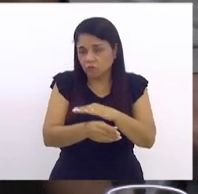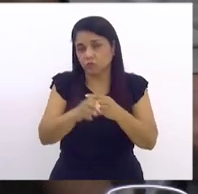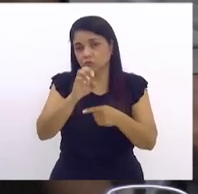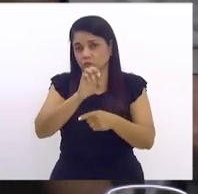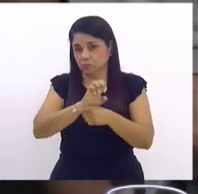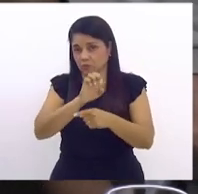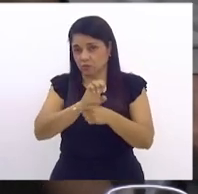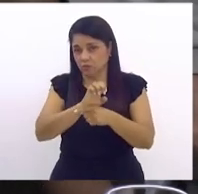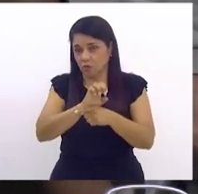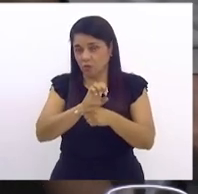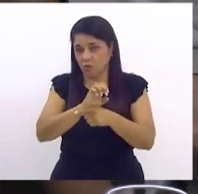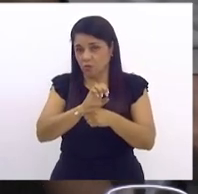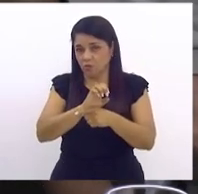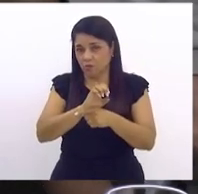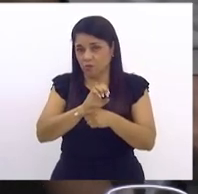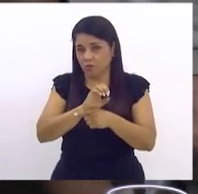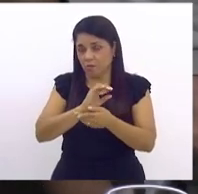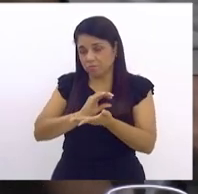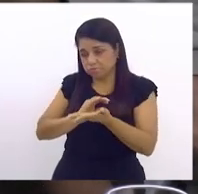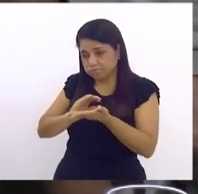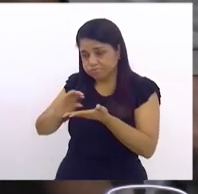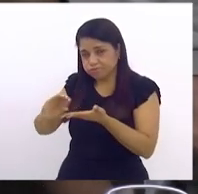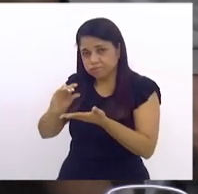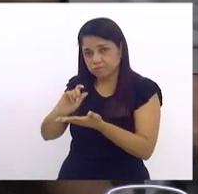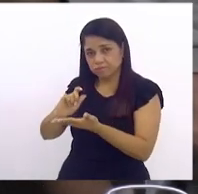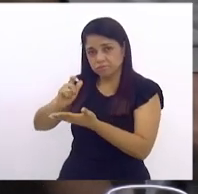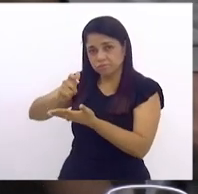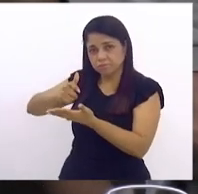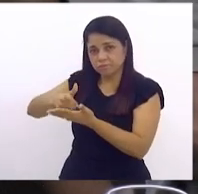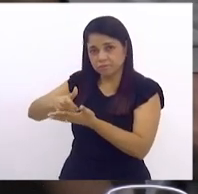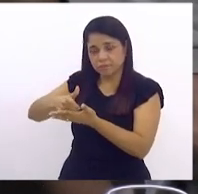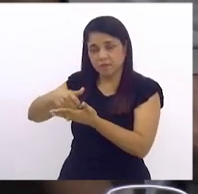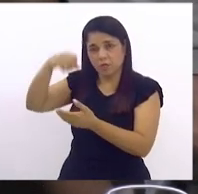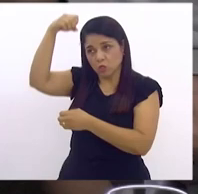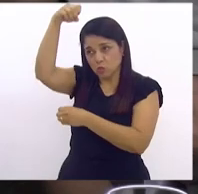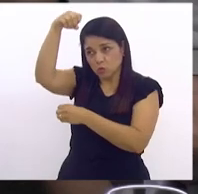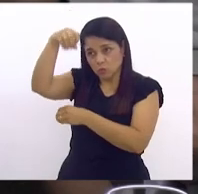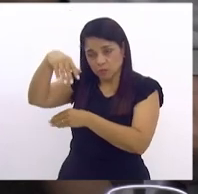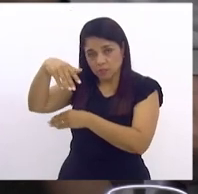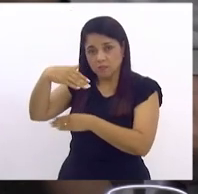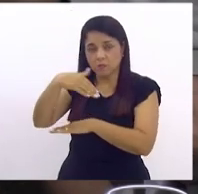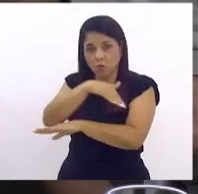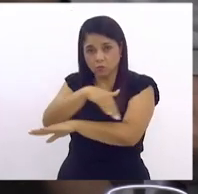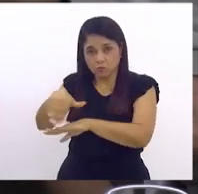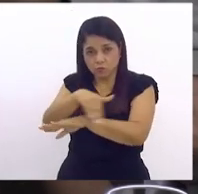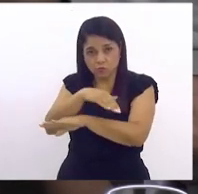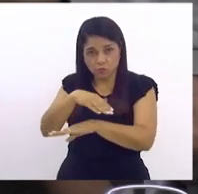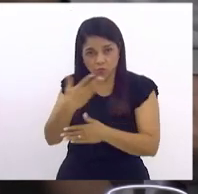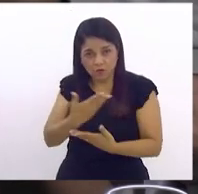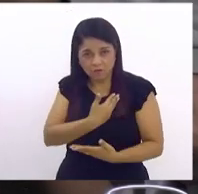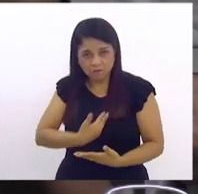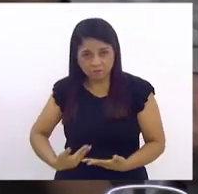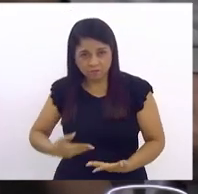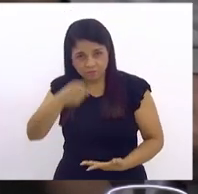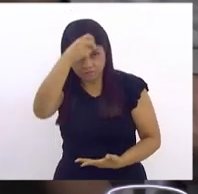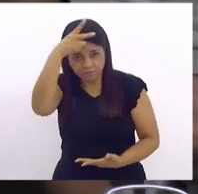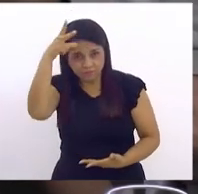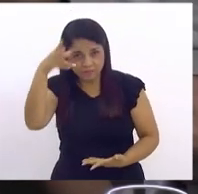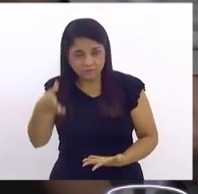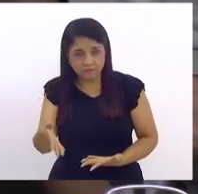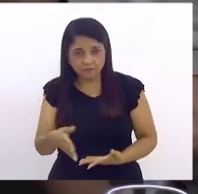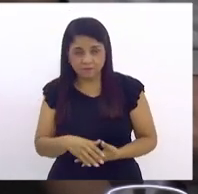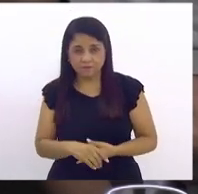para financiar a iluminação pública municipal? É possível, mediante convênio, não há óbice